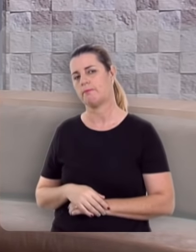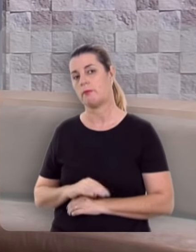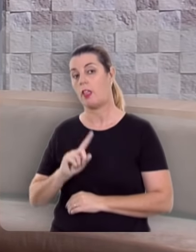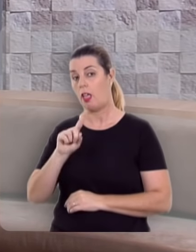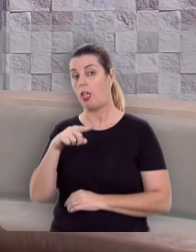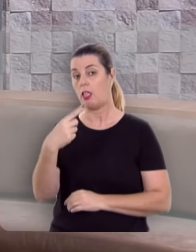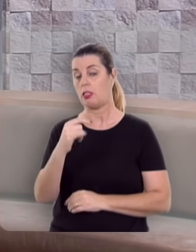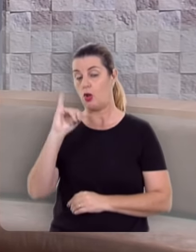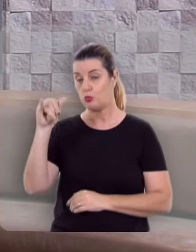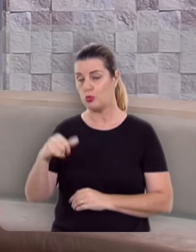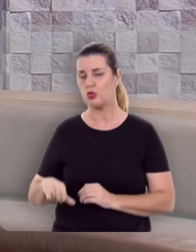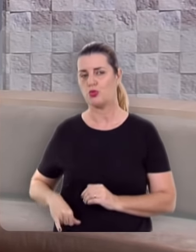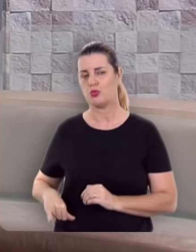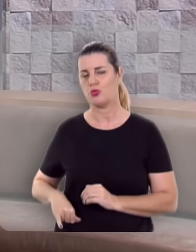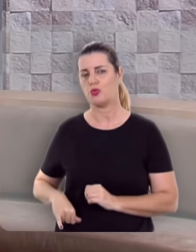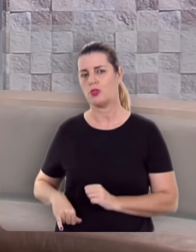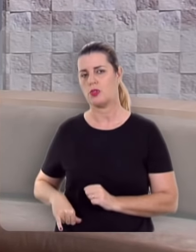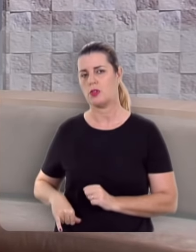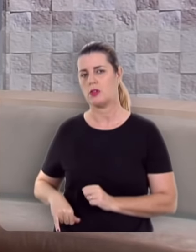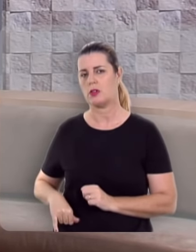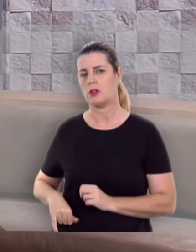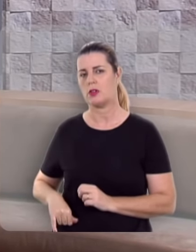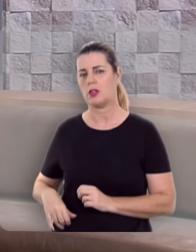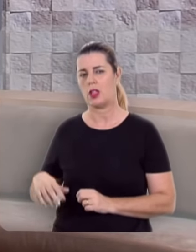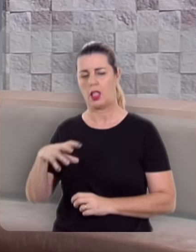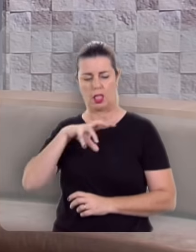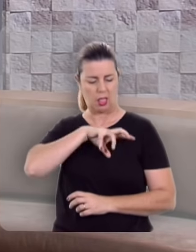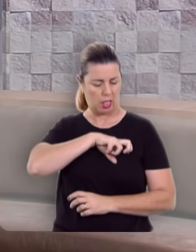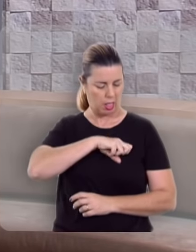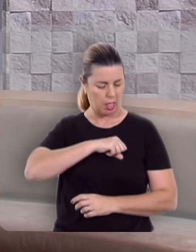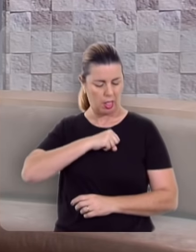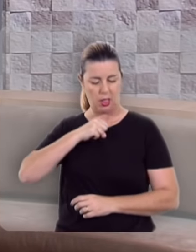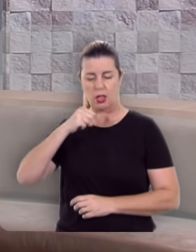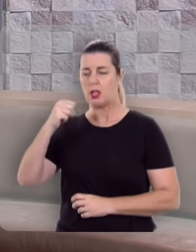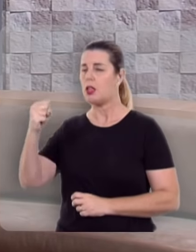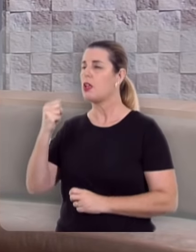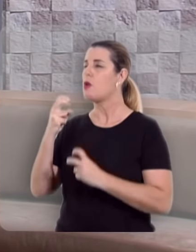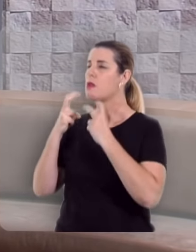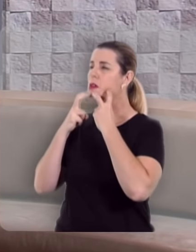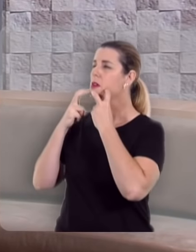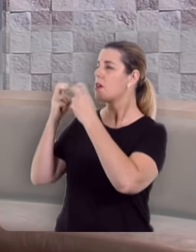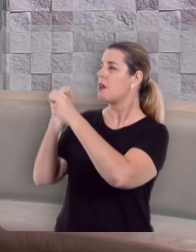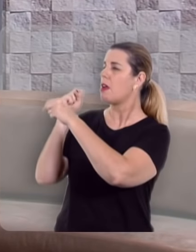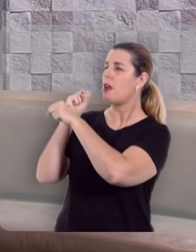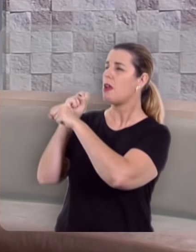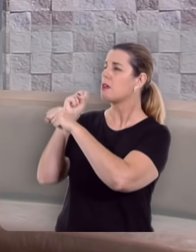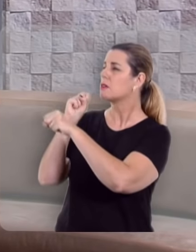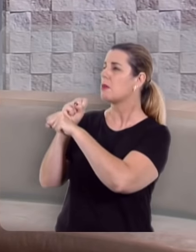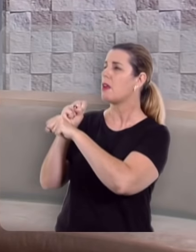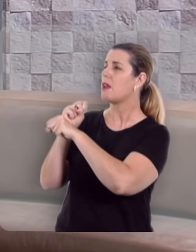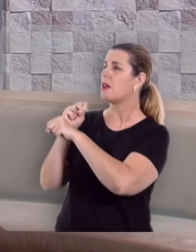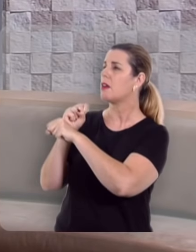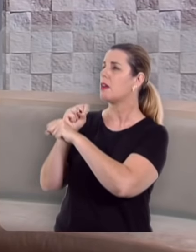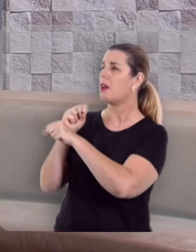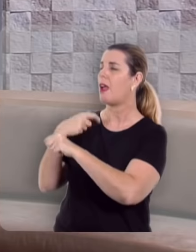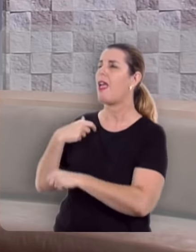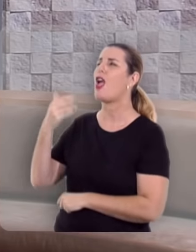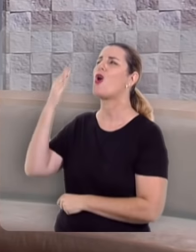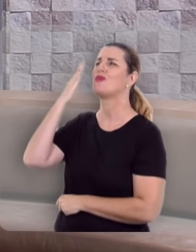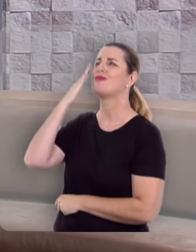só tem uma direção para olhar, é para cima, é para o alto, é para